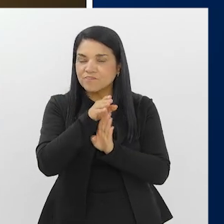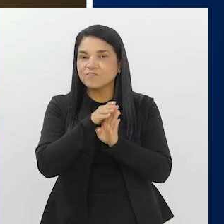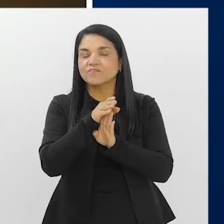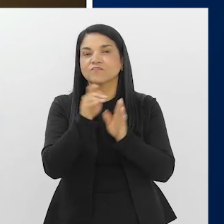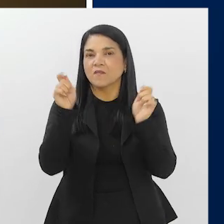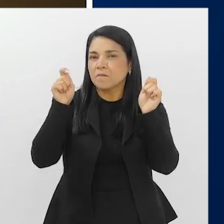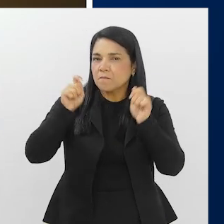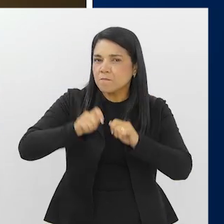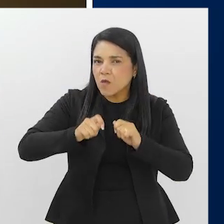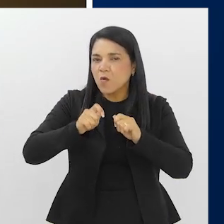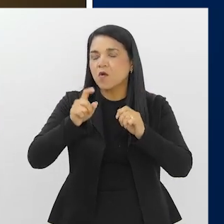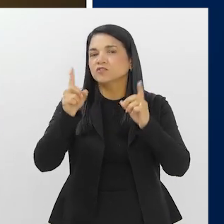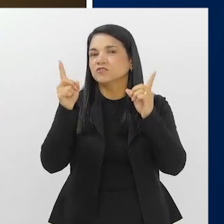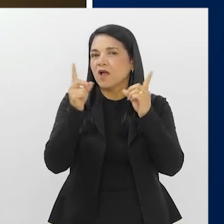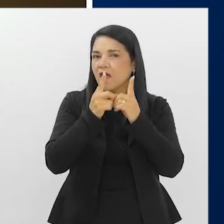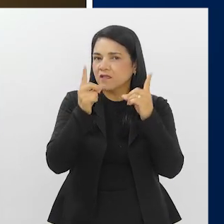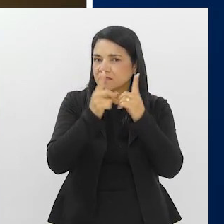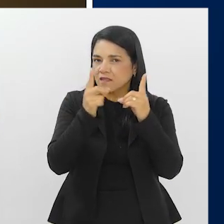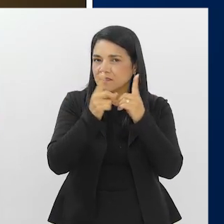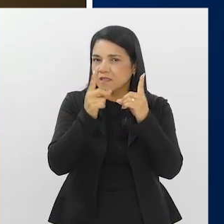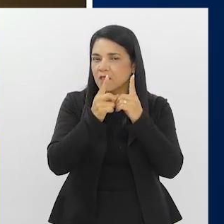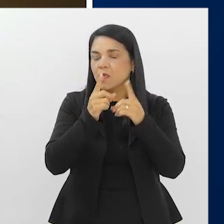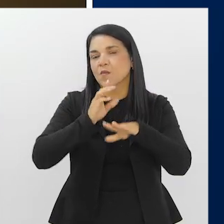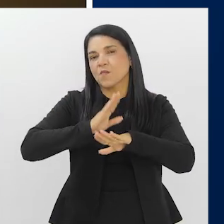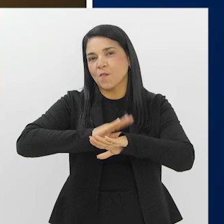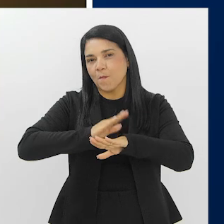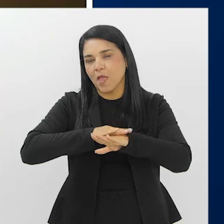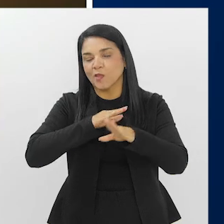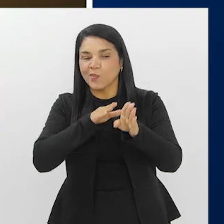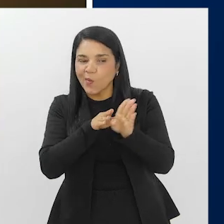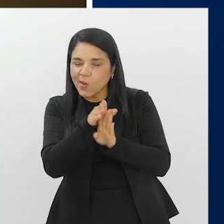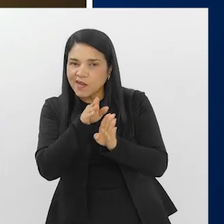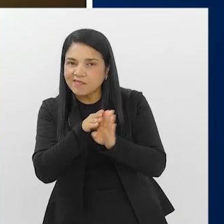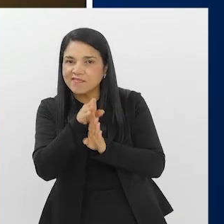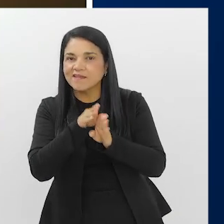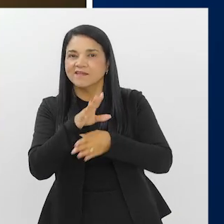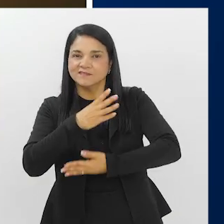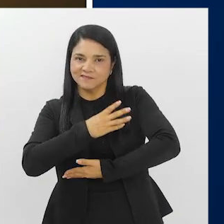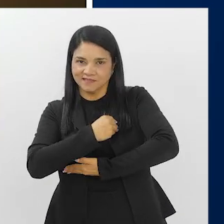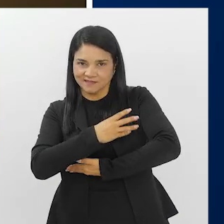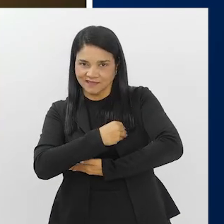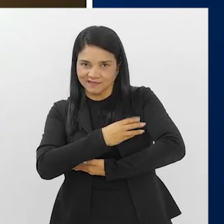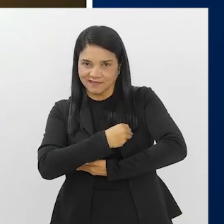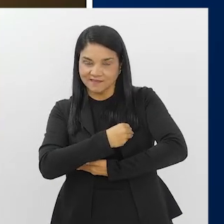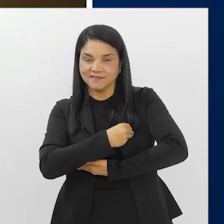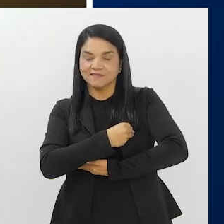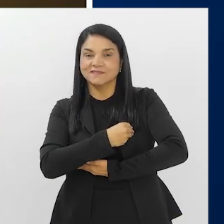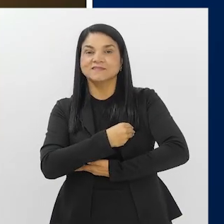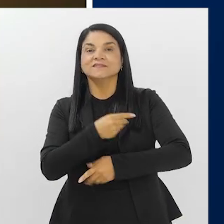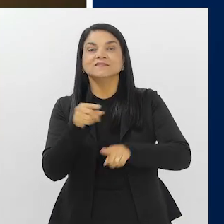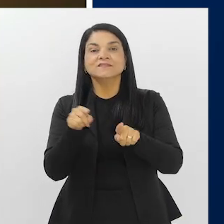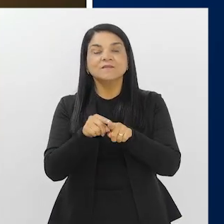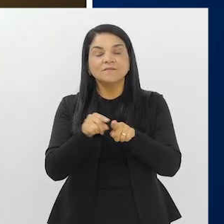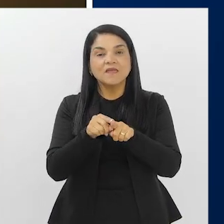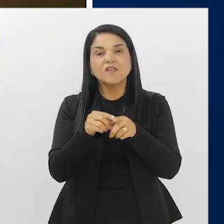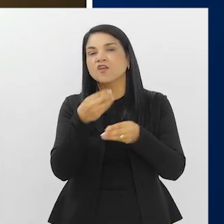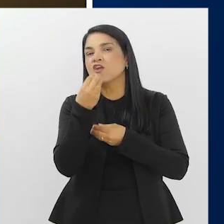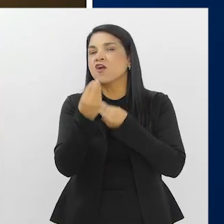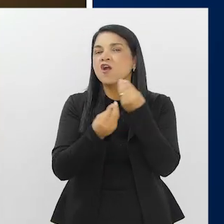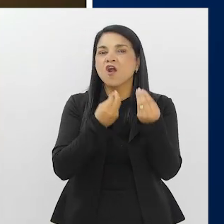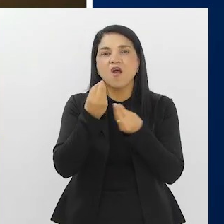que podem assim atender as expectativas no primeiro momento. E aí a gente vai conversar muito também